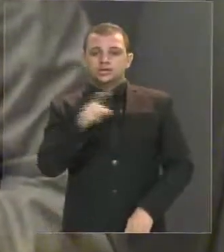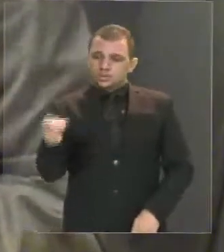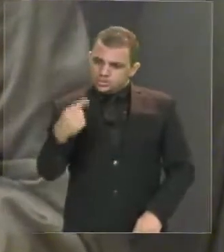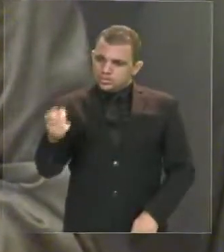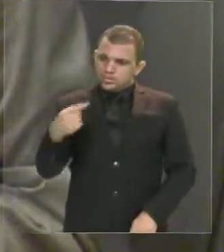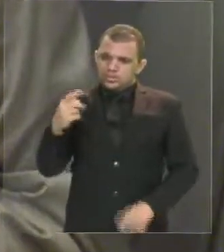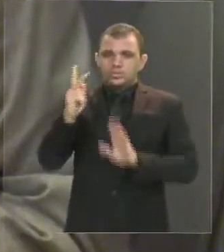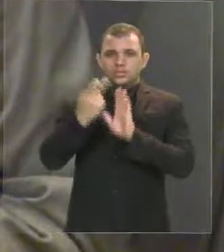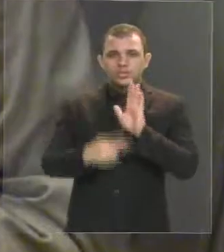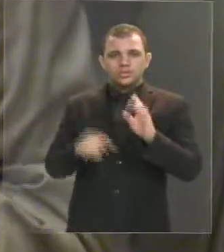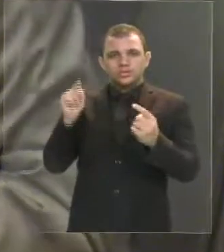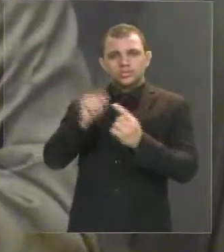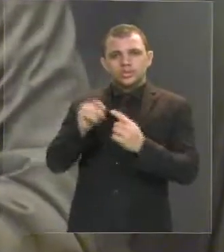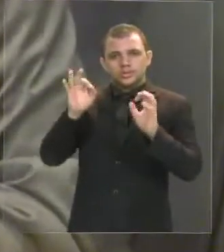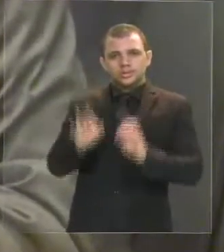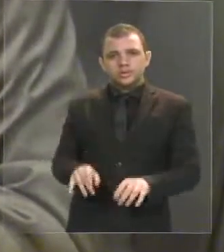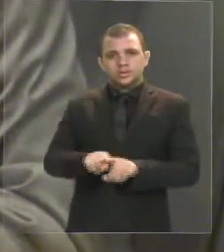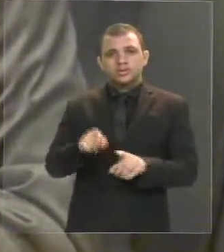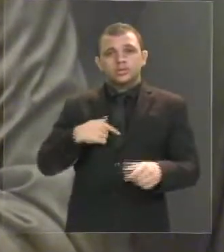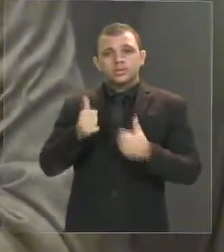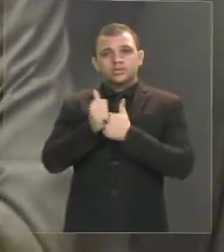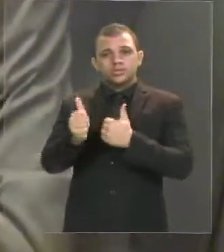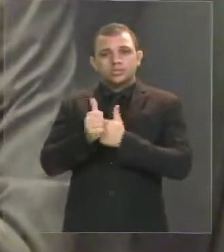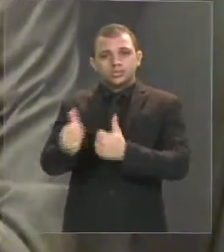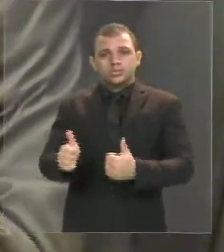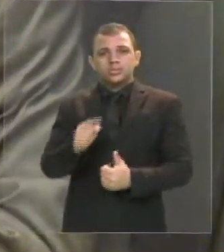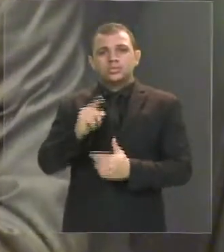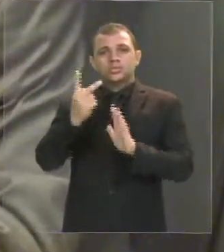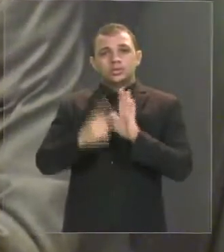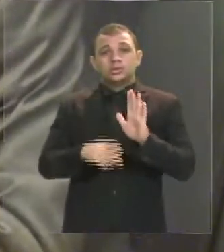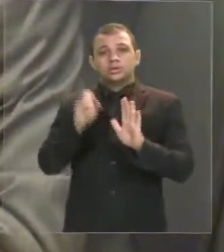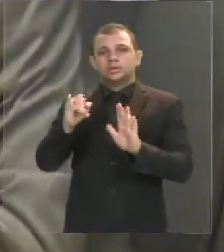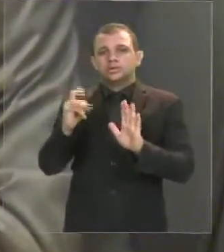eles estão acompanhando os projetos, e quando não há o repasse de recursos, não há liberação, é por